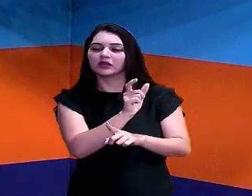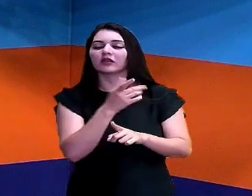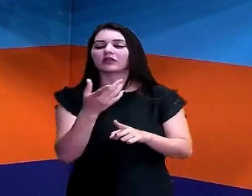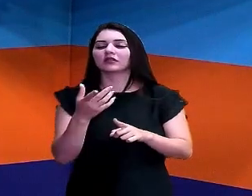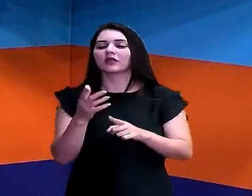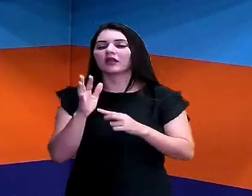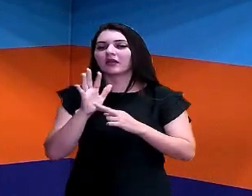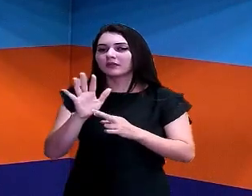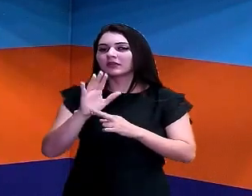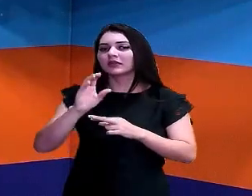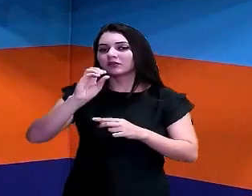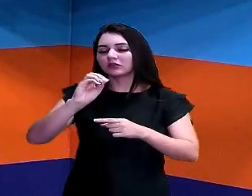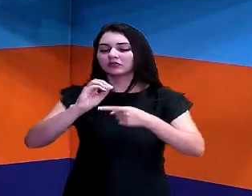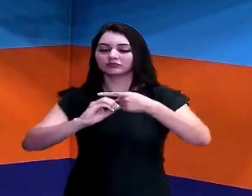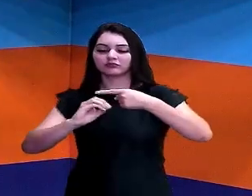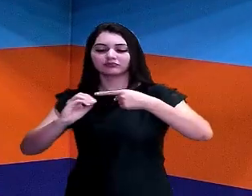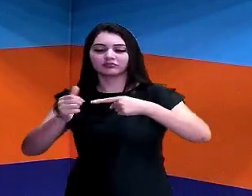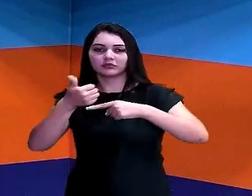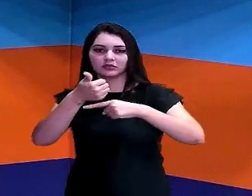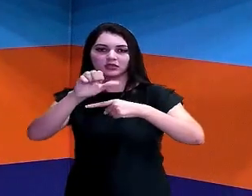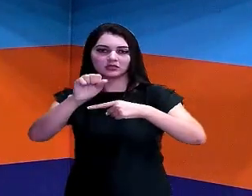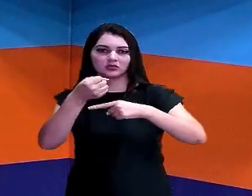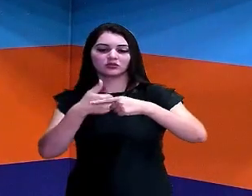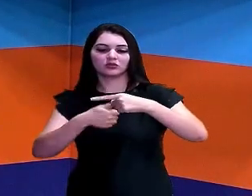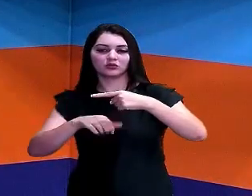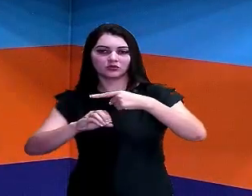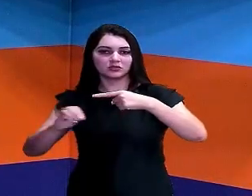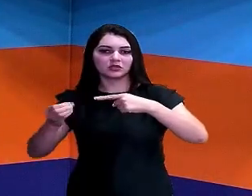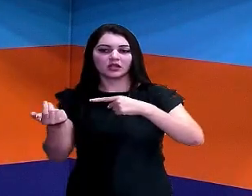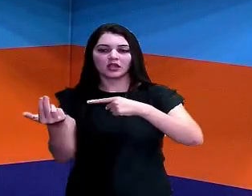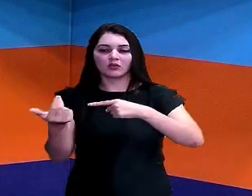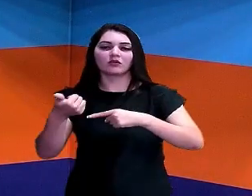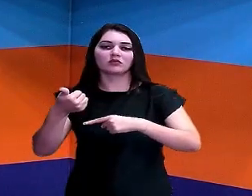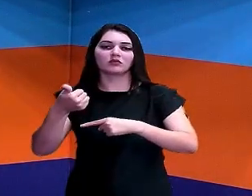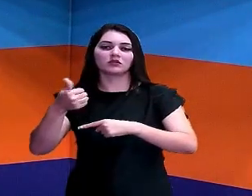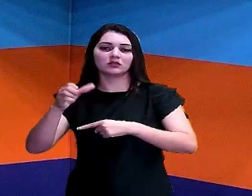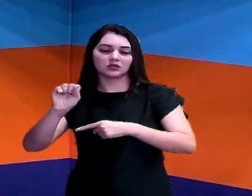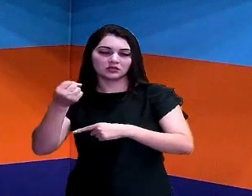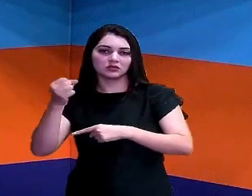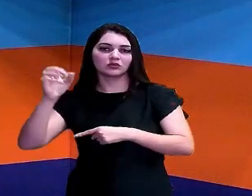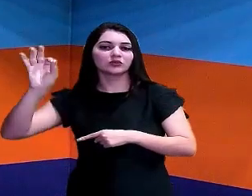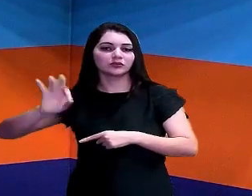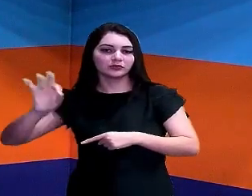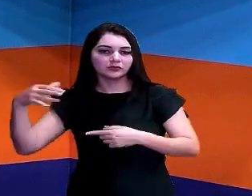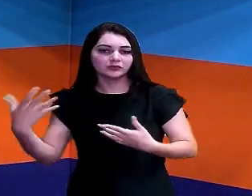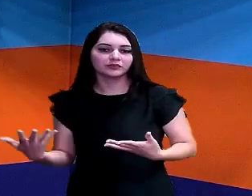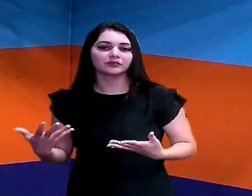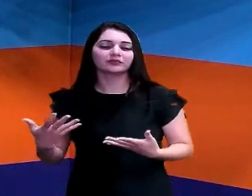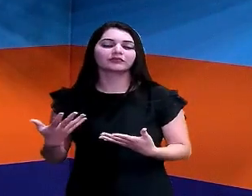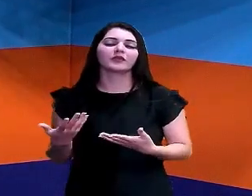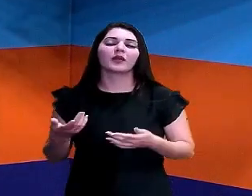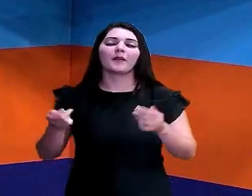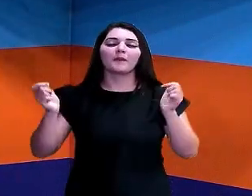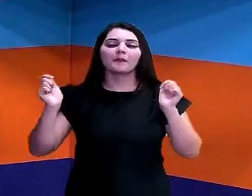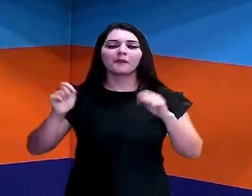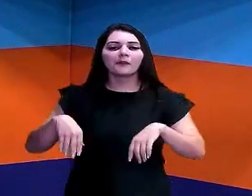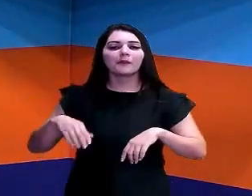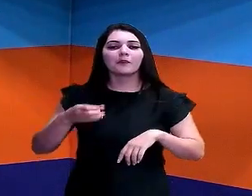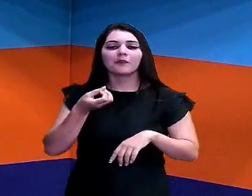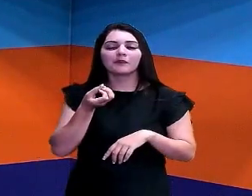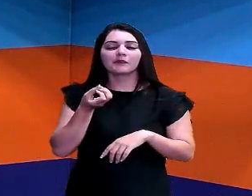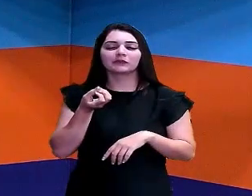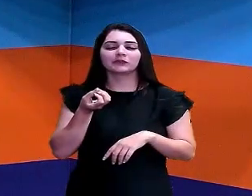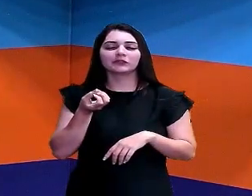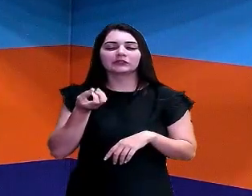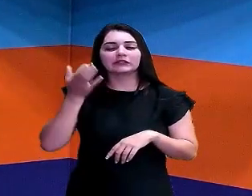representadas por 0. Então, 18 por 100 igual a 18%. Tá? Sendo assim, podemos concluir que o desconto foi